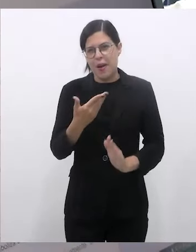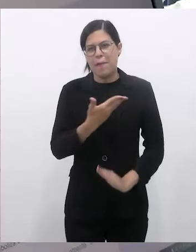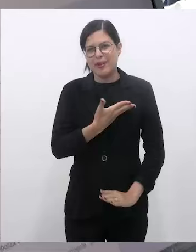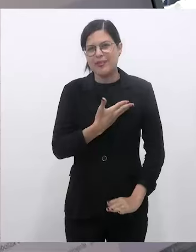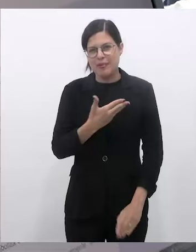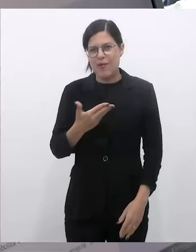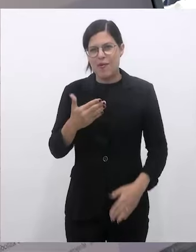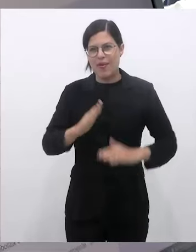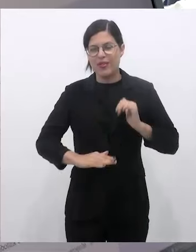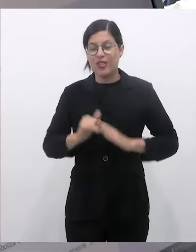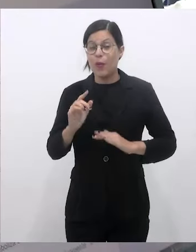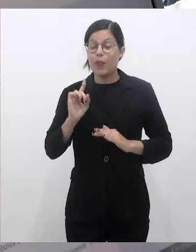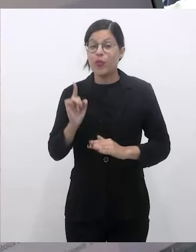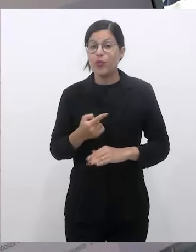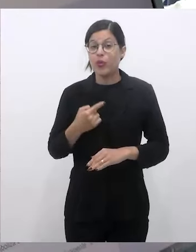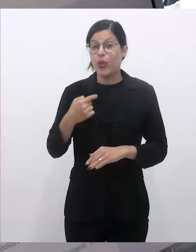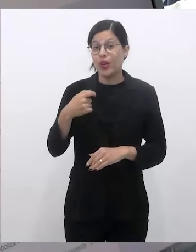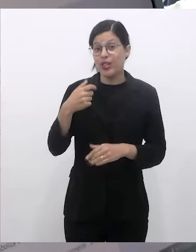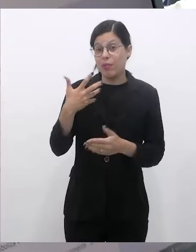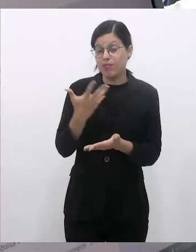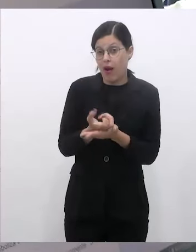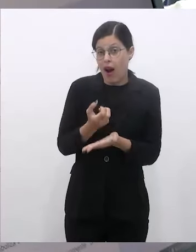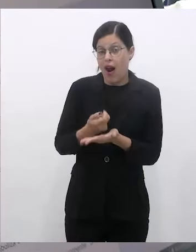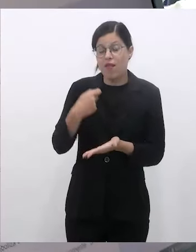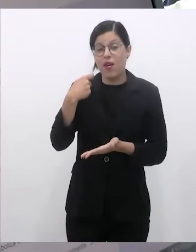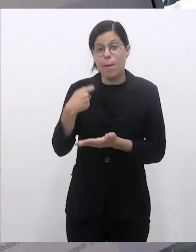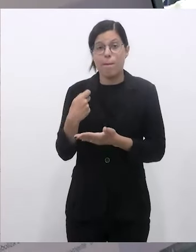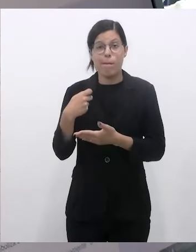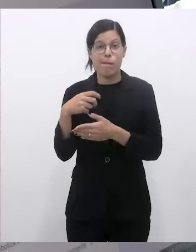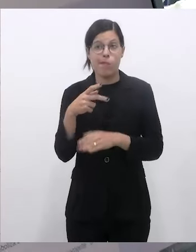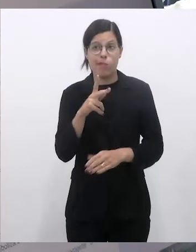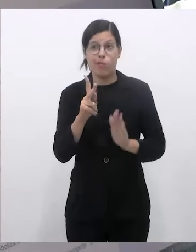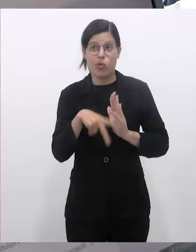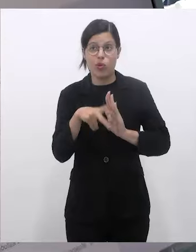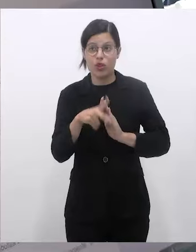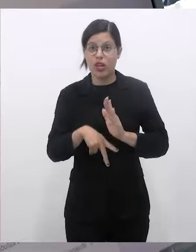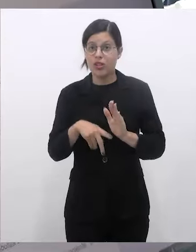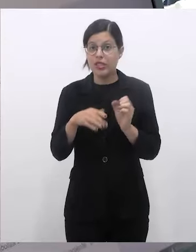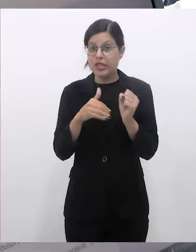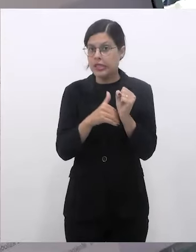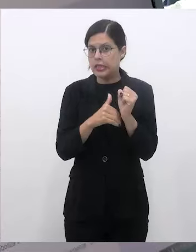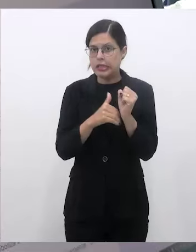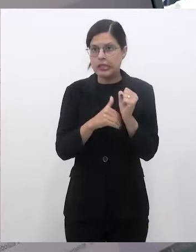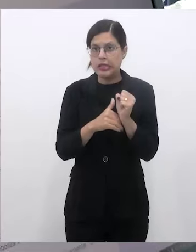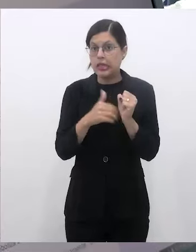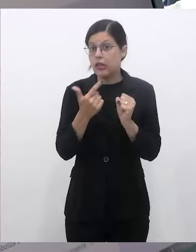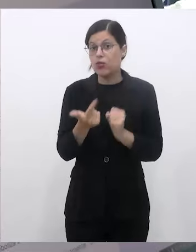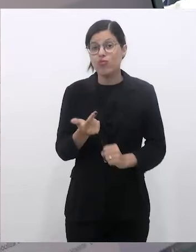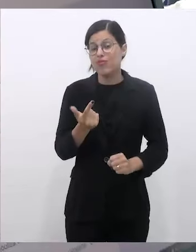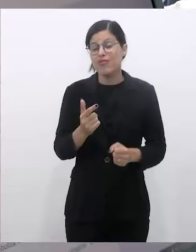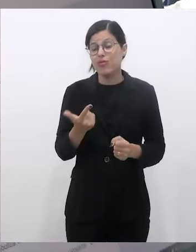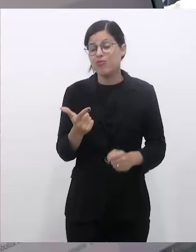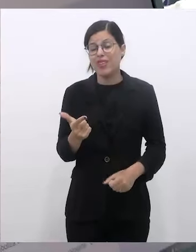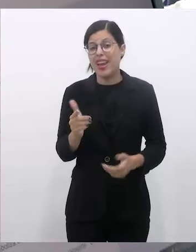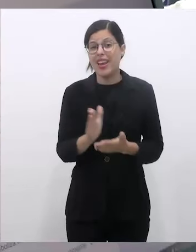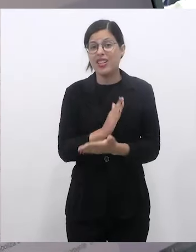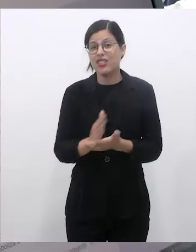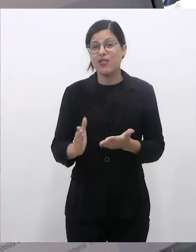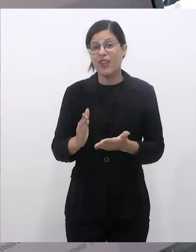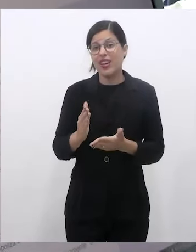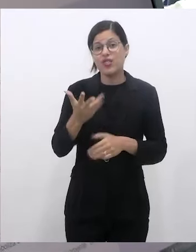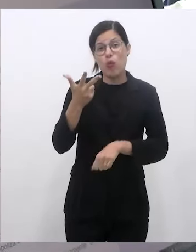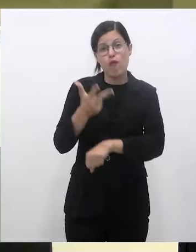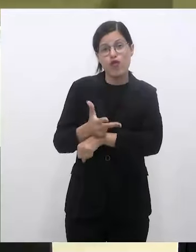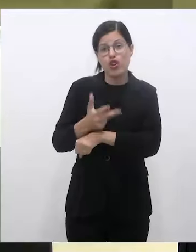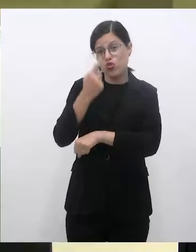colegas. Nós gravamos, muitas vezes, projetos que têm muita confidencialidade sem a imagem.